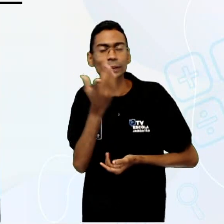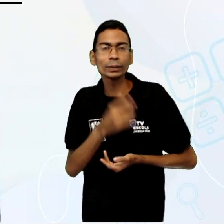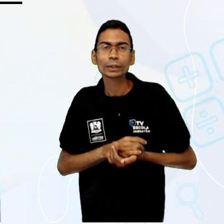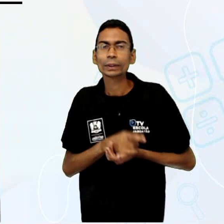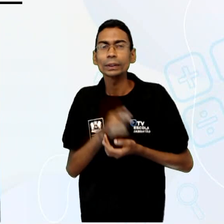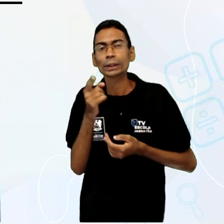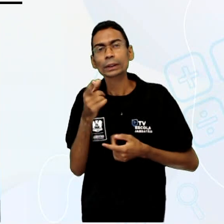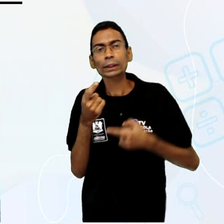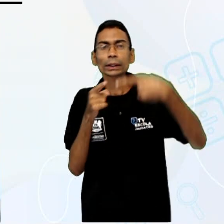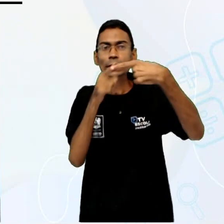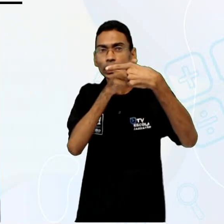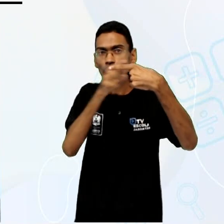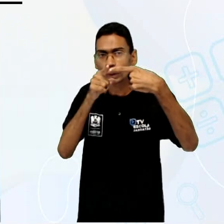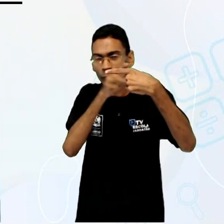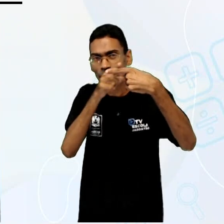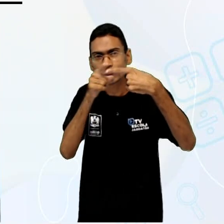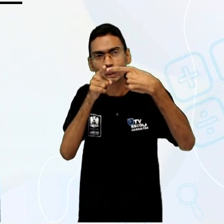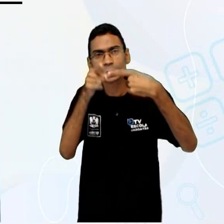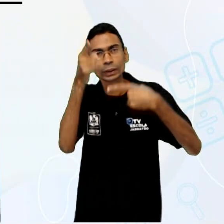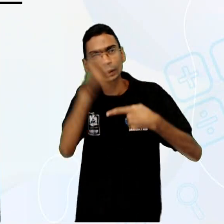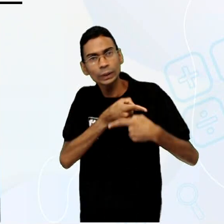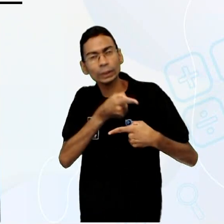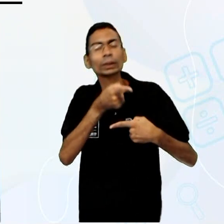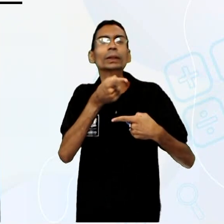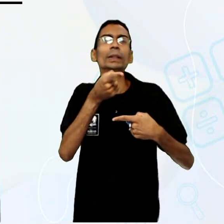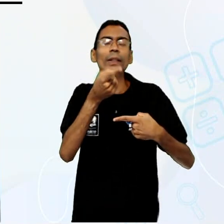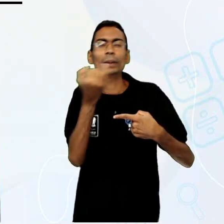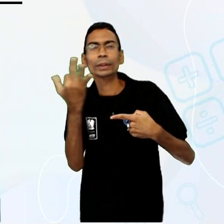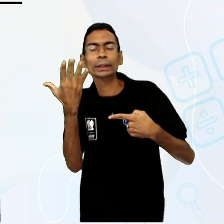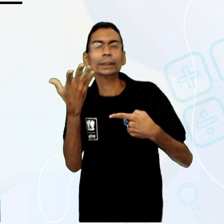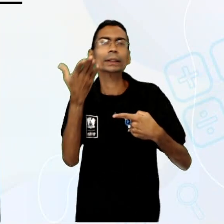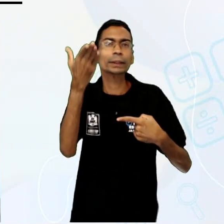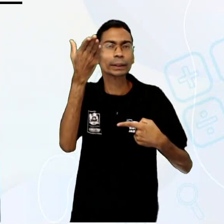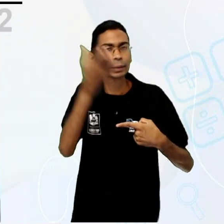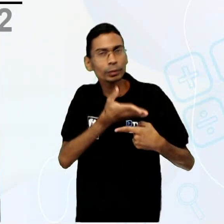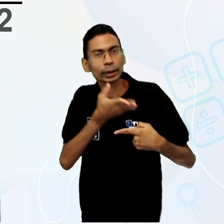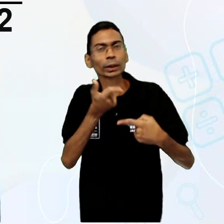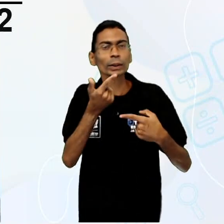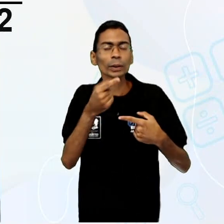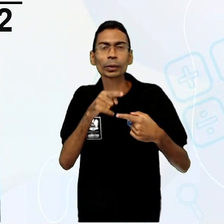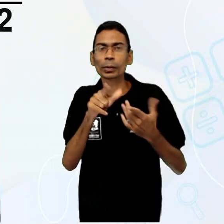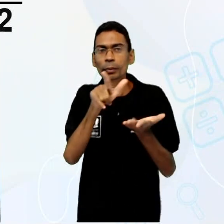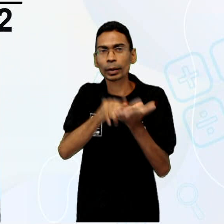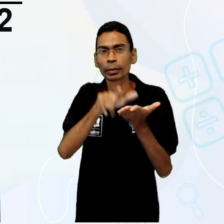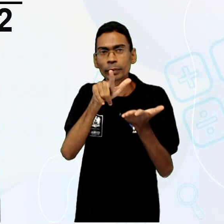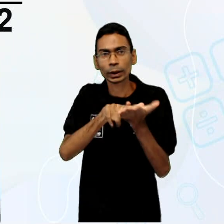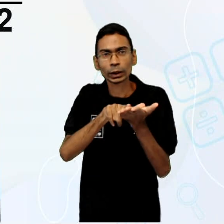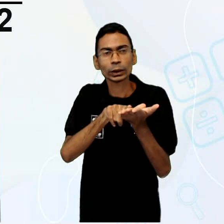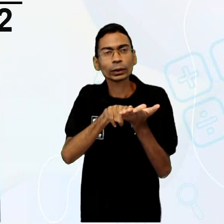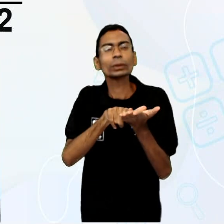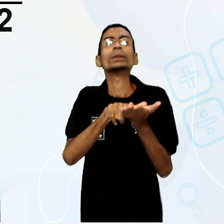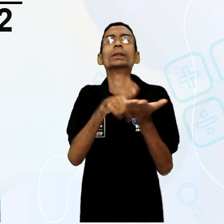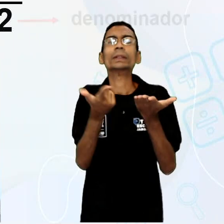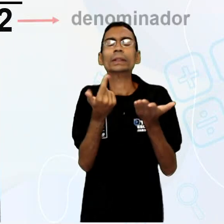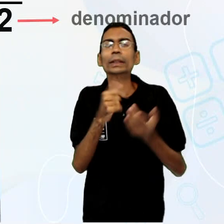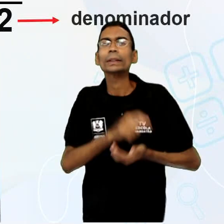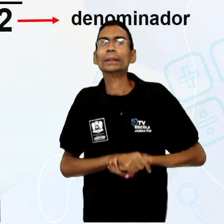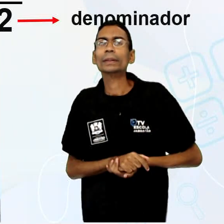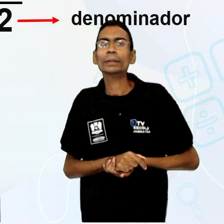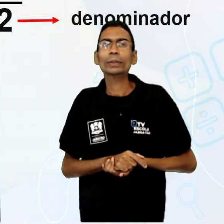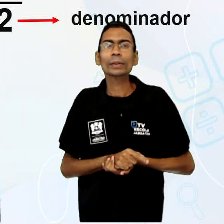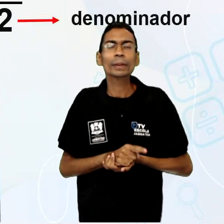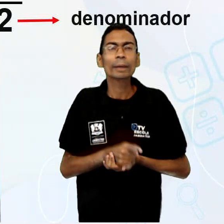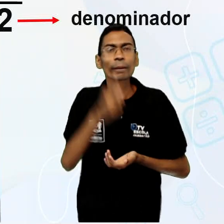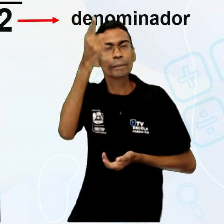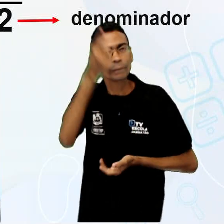indica a quantidade de partes que nós dividimos o todo. O papel cartão foi dividido em 2 pedaços, portanto, 2 é